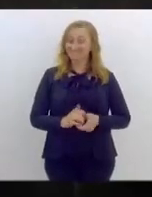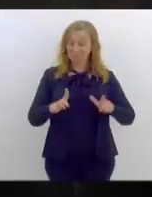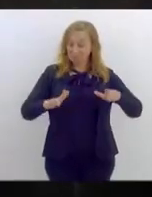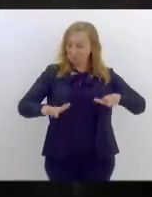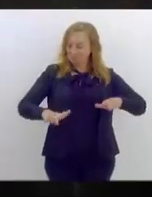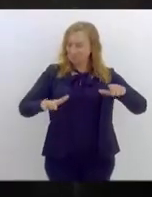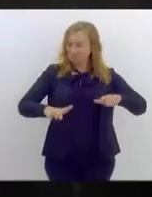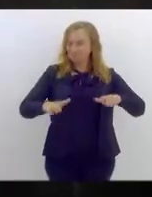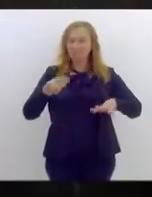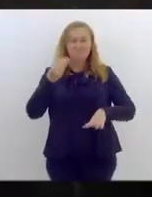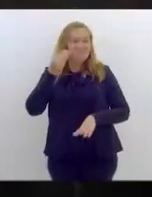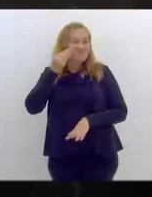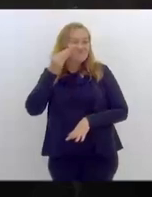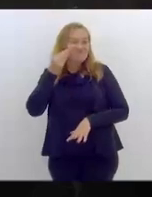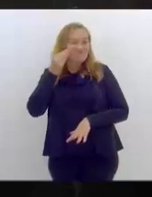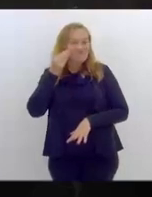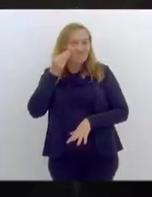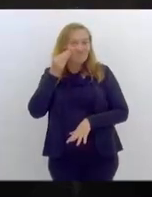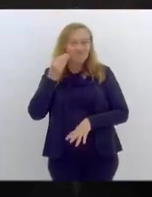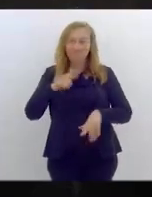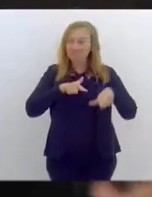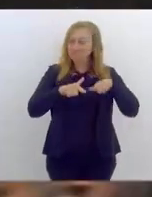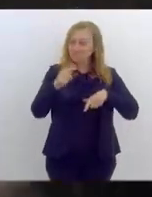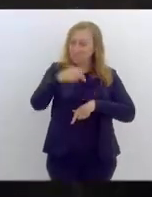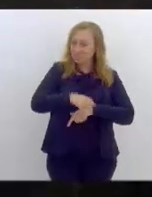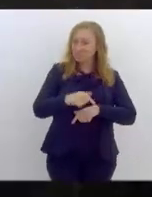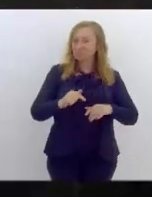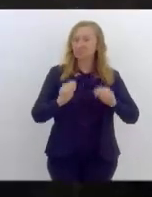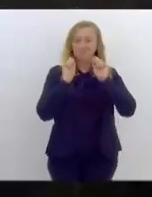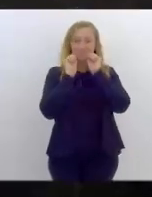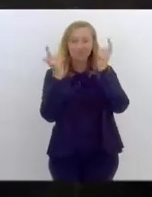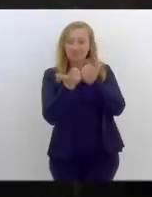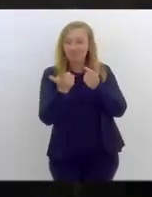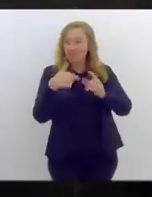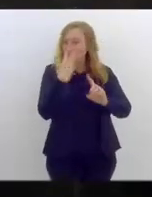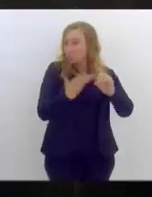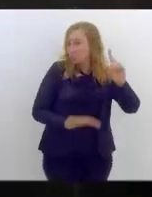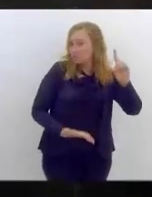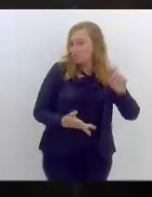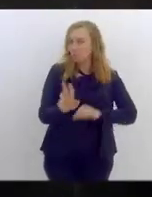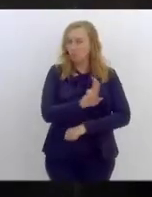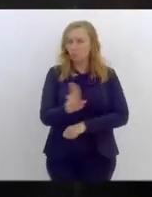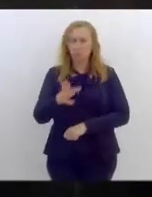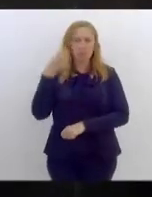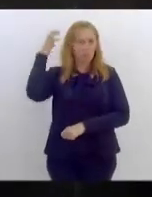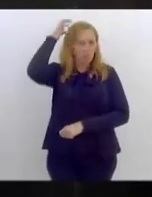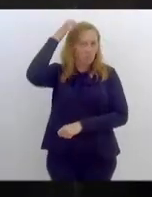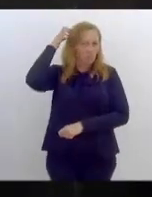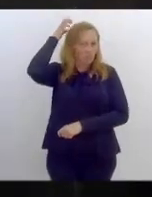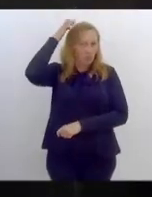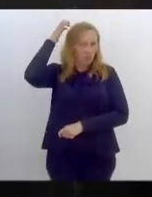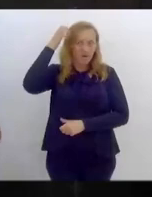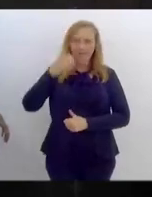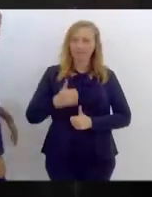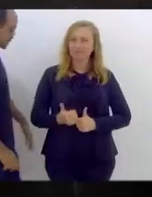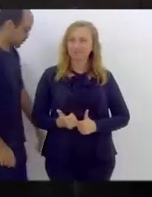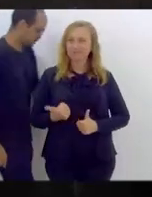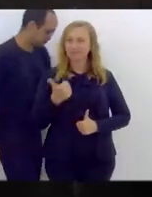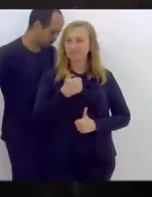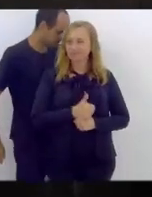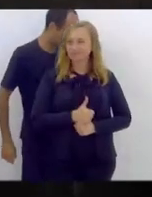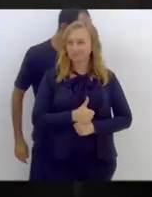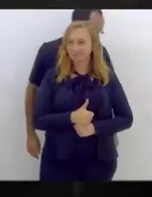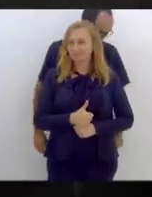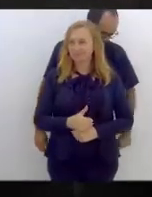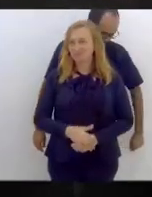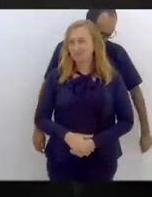espaço que Mônica Francisco ocupou aqui na LERJ, essa homenagem, né, com o nome de Marielle, de